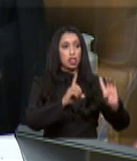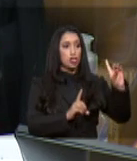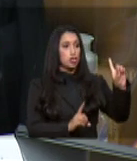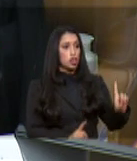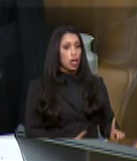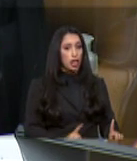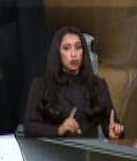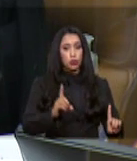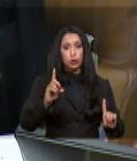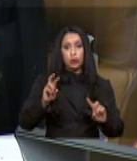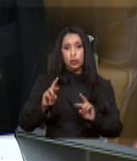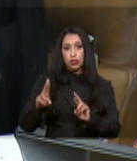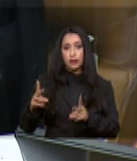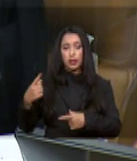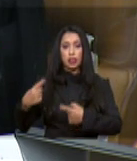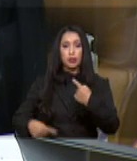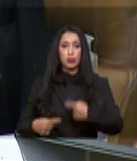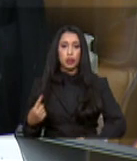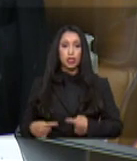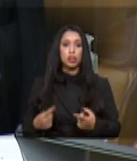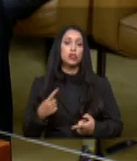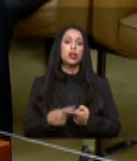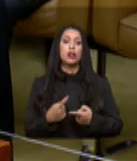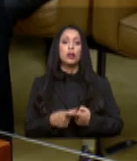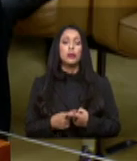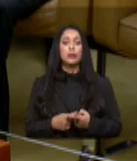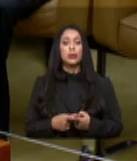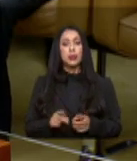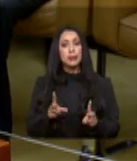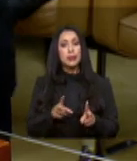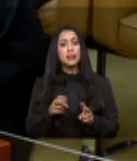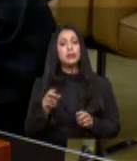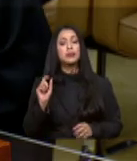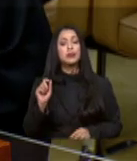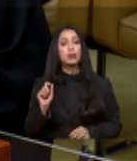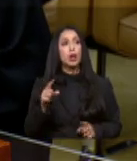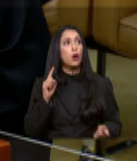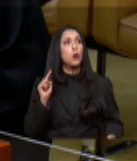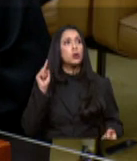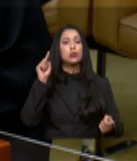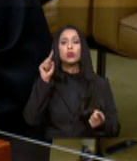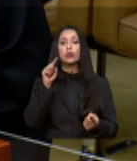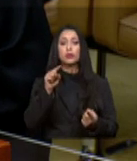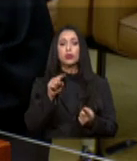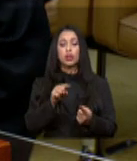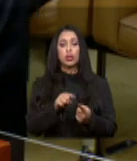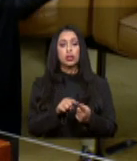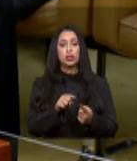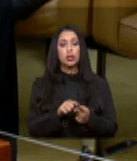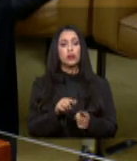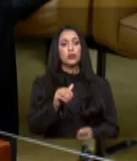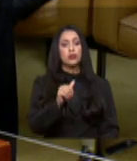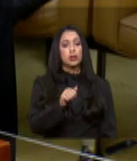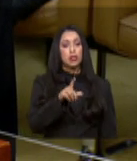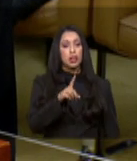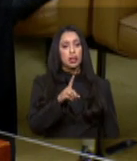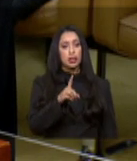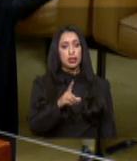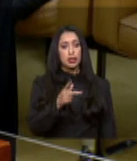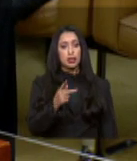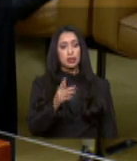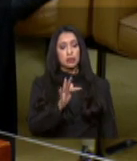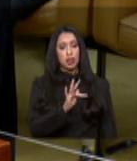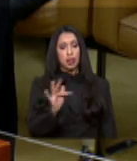ambiental. Mas é uma escola viva porque, na prática, ele colocou os objetivos e os preceitos fundamentais de supostas ações